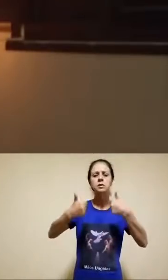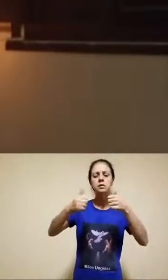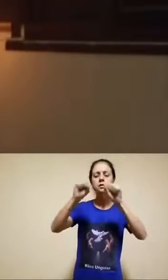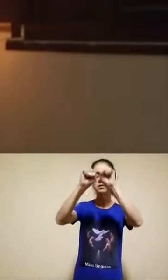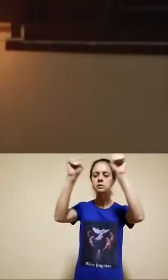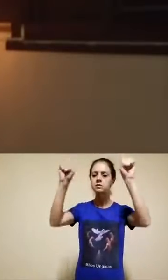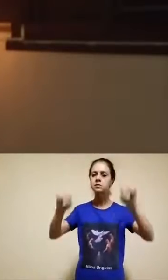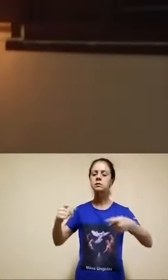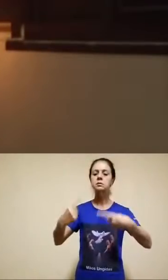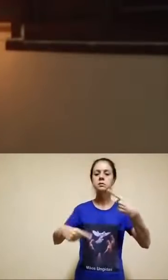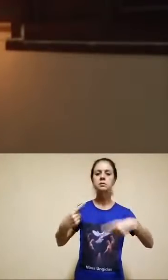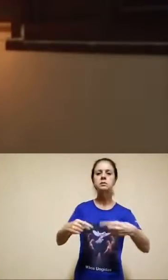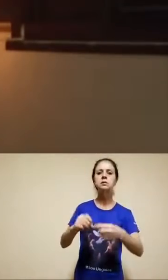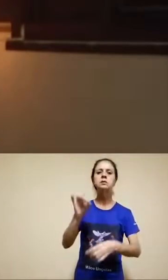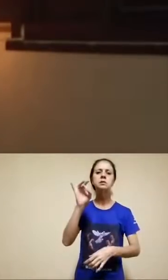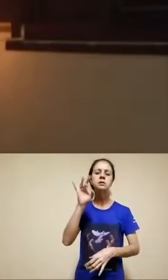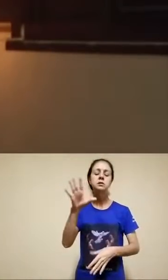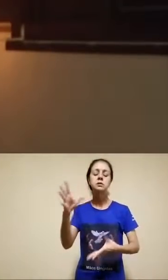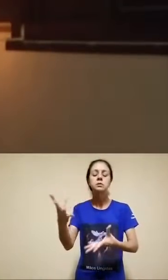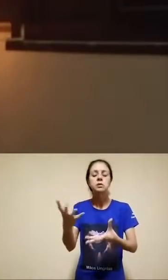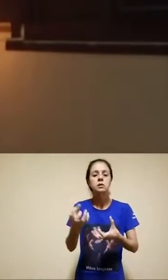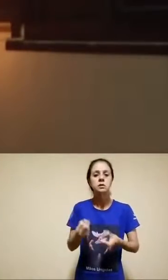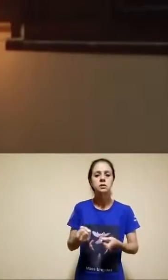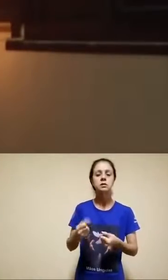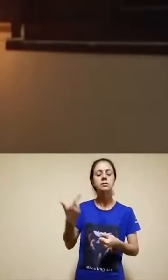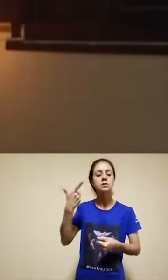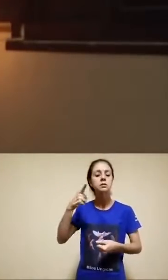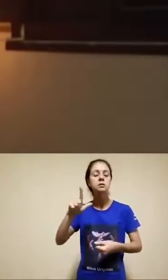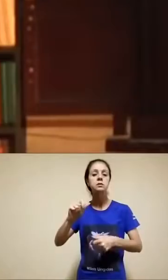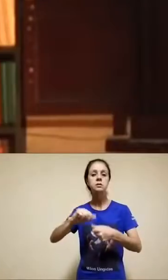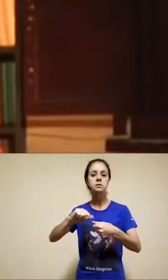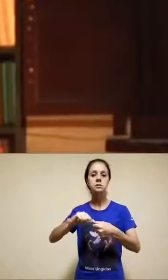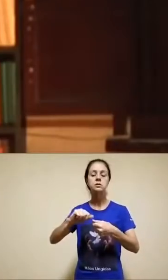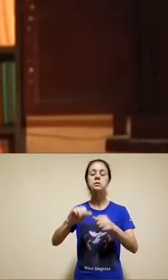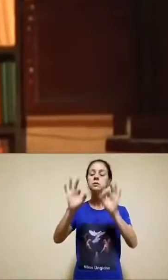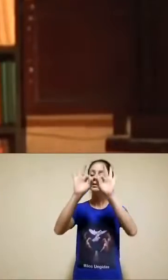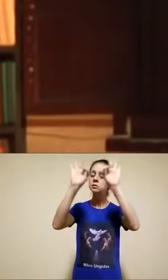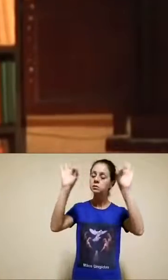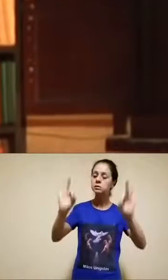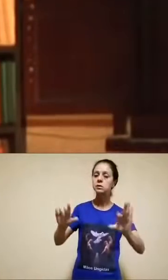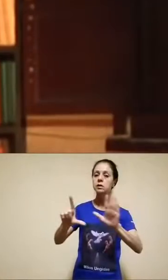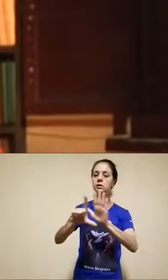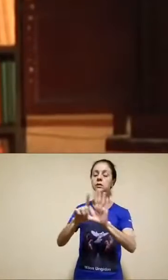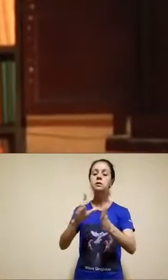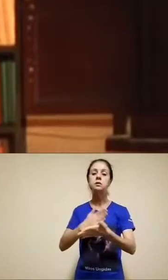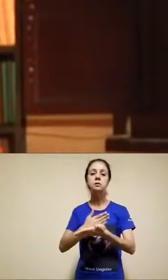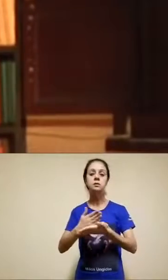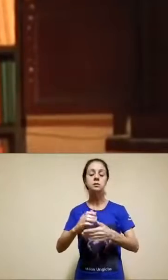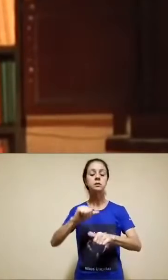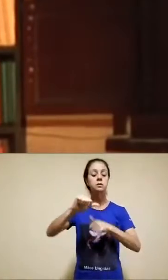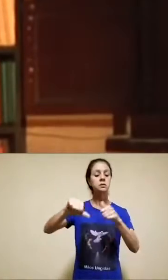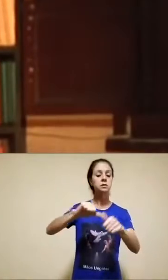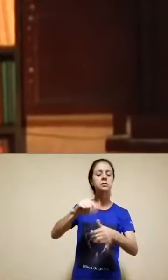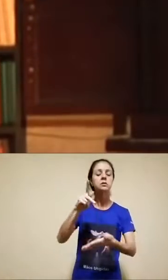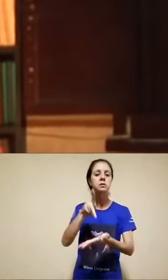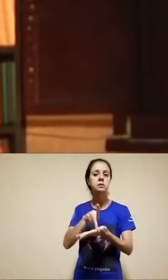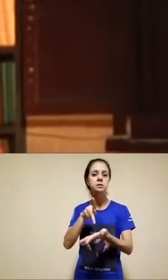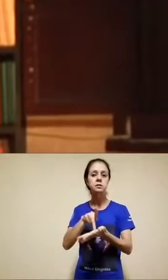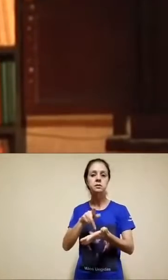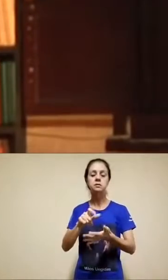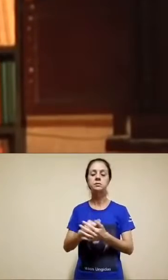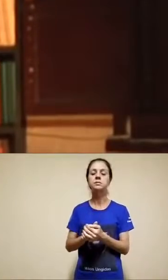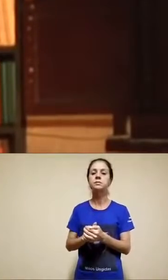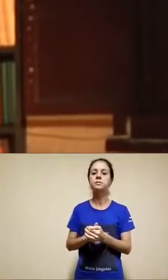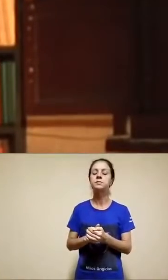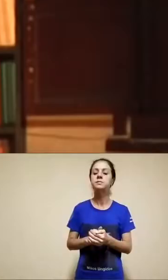político, só temos a ganhar se assim conseguirmos fazer. Um projeto de lei de iniciativa popular só se torna lei